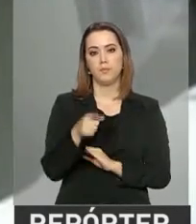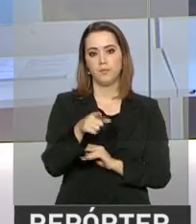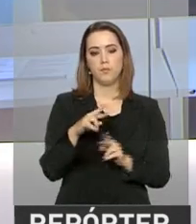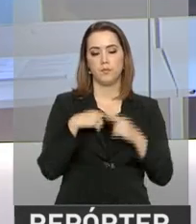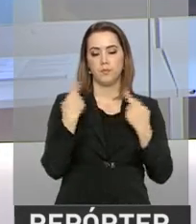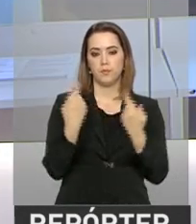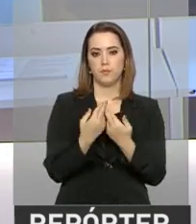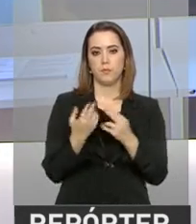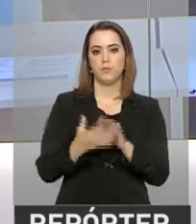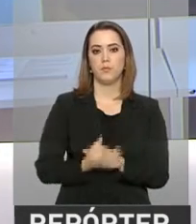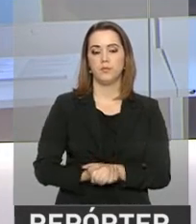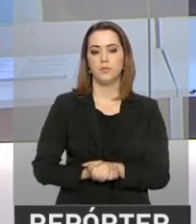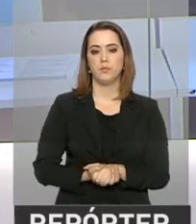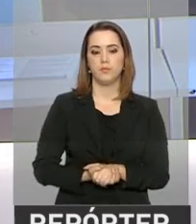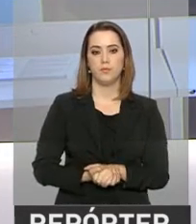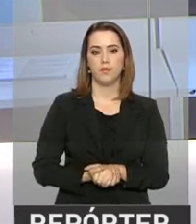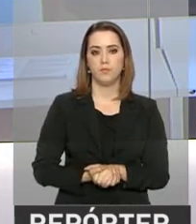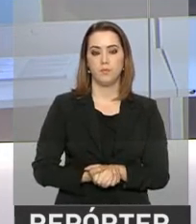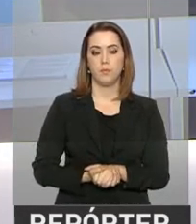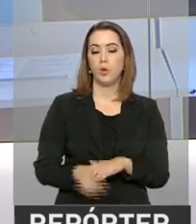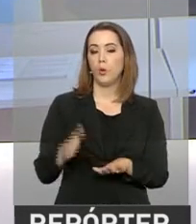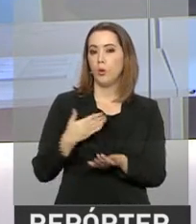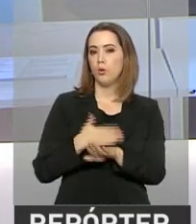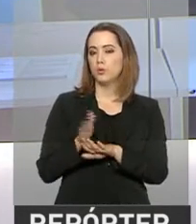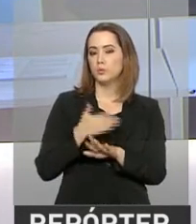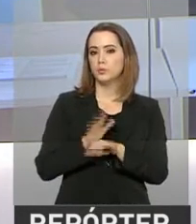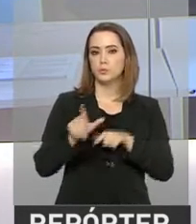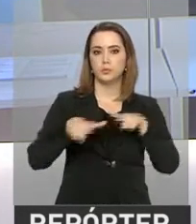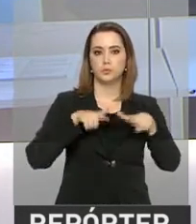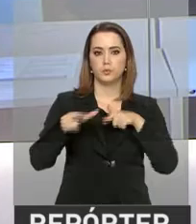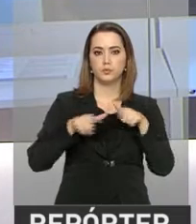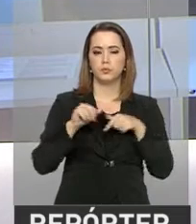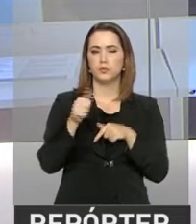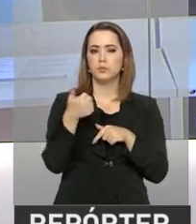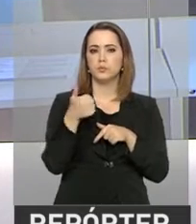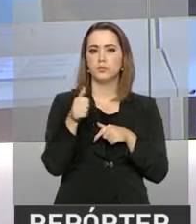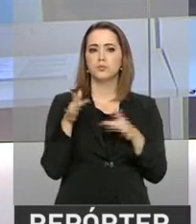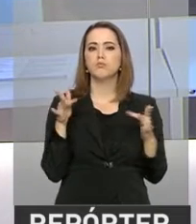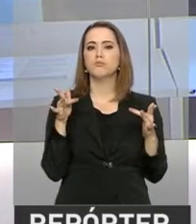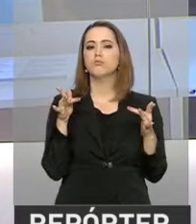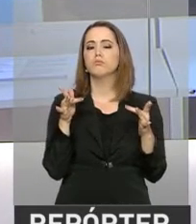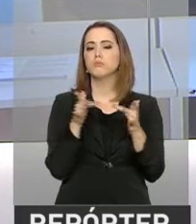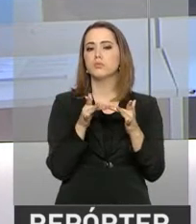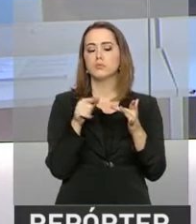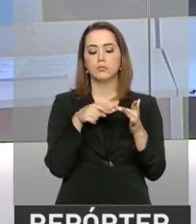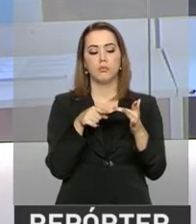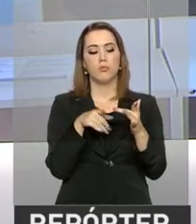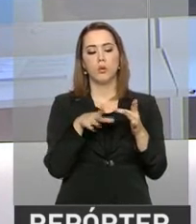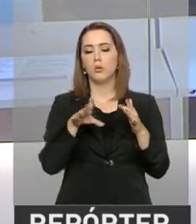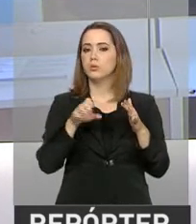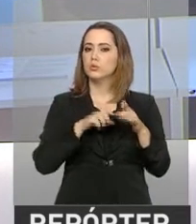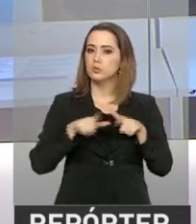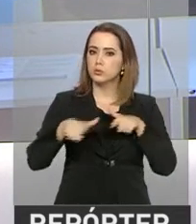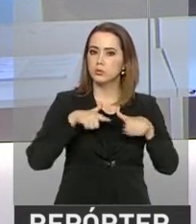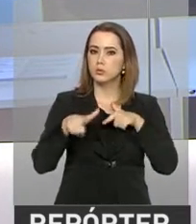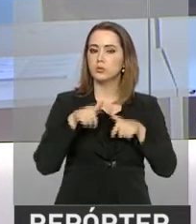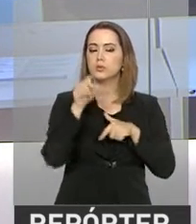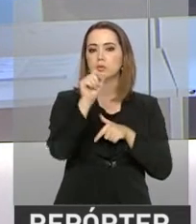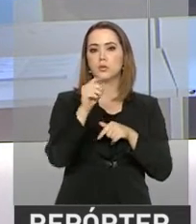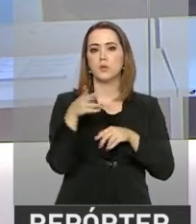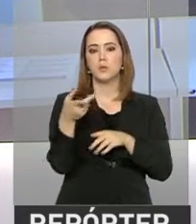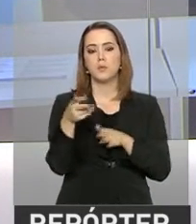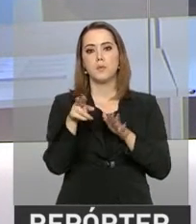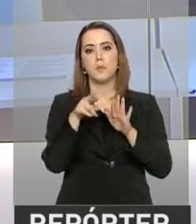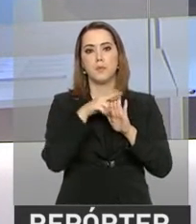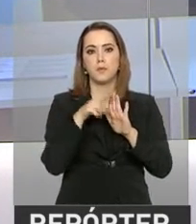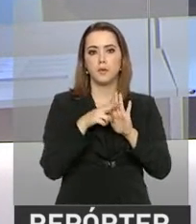Meira. O estágio é o primeiro contato do estudante com o mercado de trabalho. E para regular a atividade,